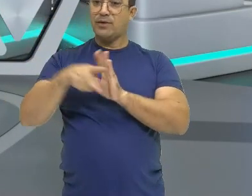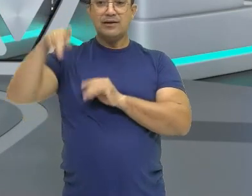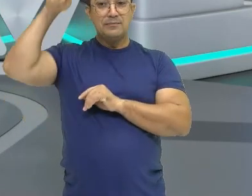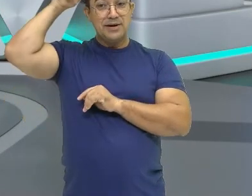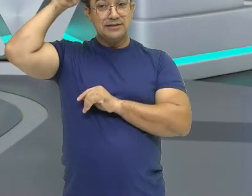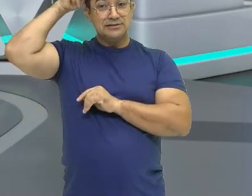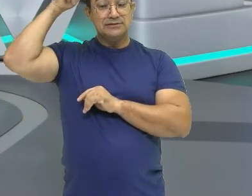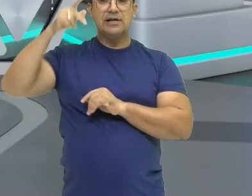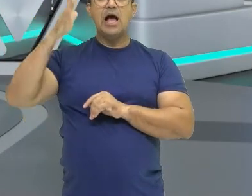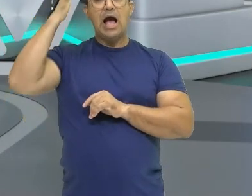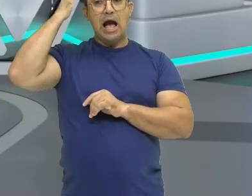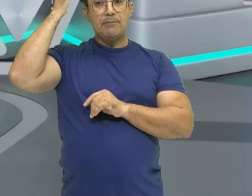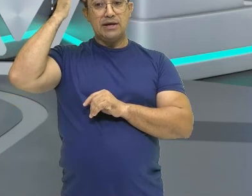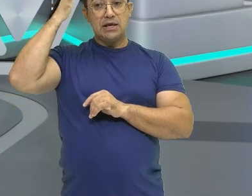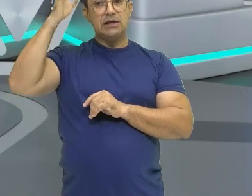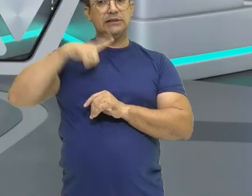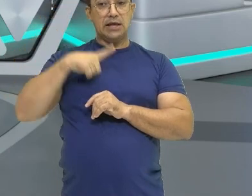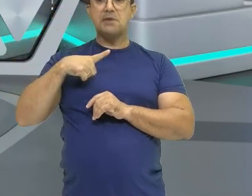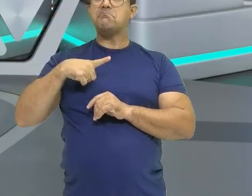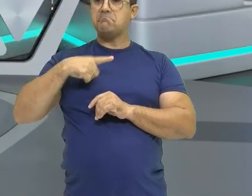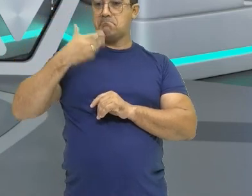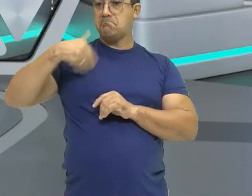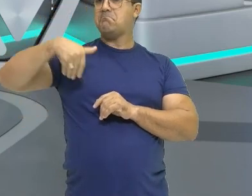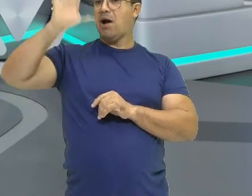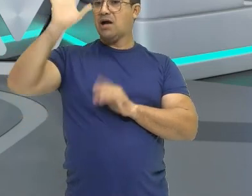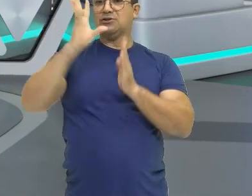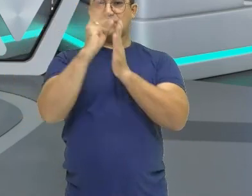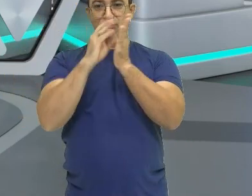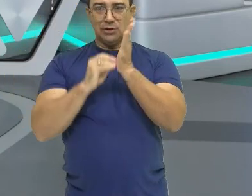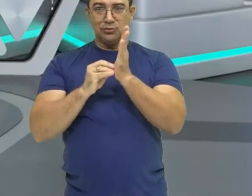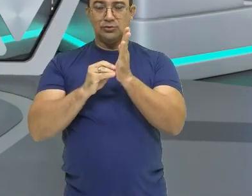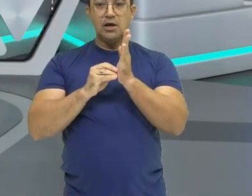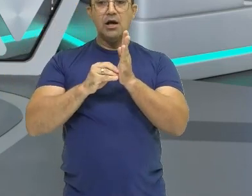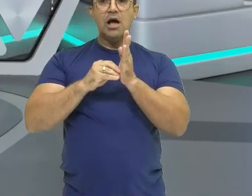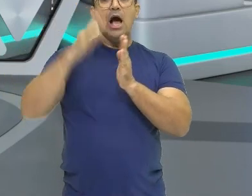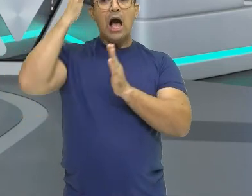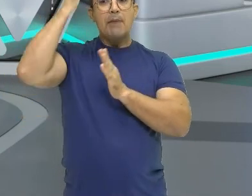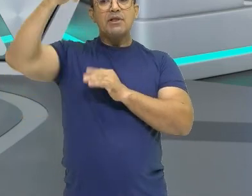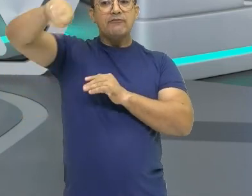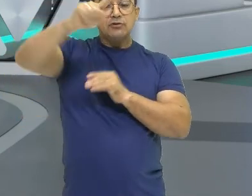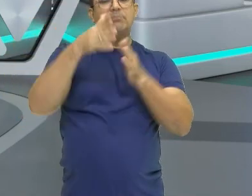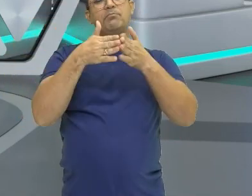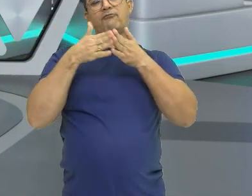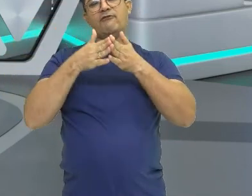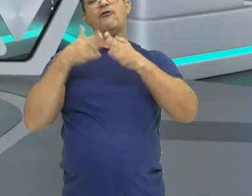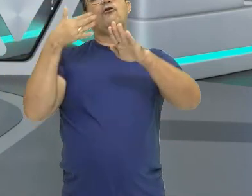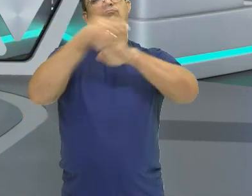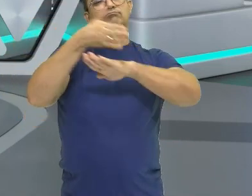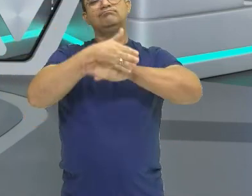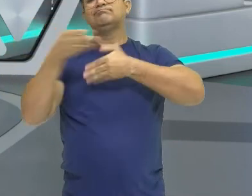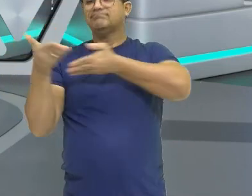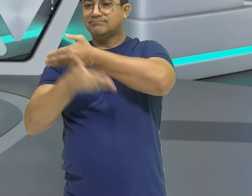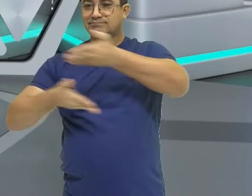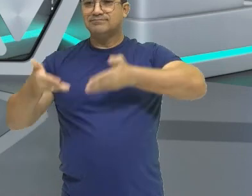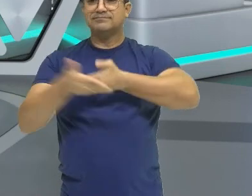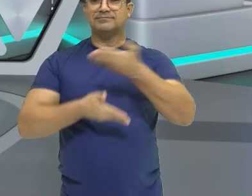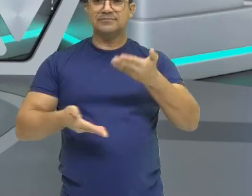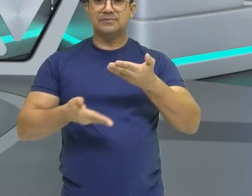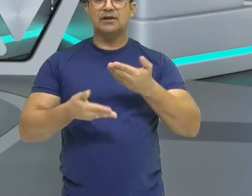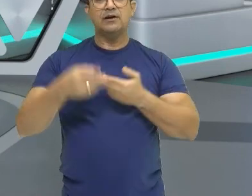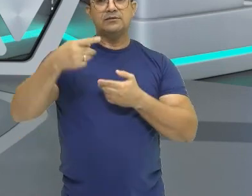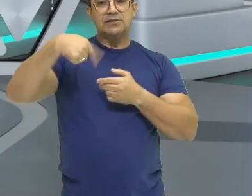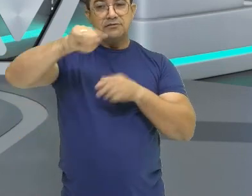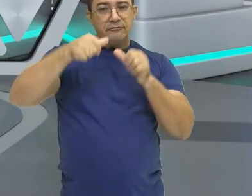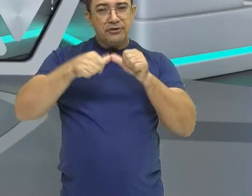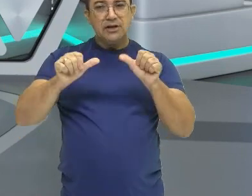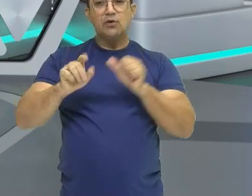muito mais novidades. Espero uma boa pesquisa para vocês e amanhã participem, por favor. Exatamente. Então fiquem com